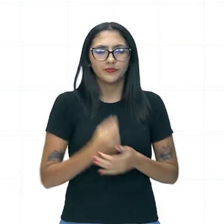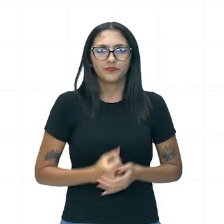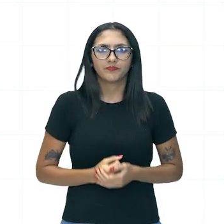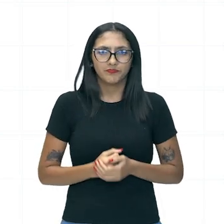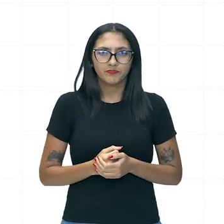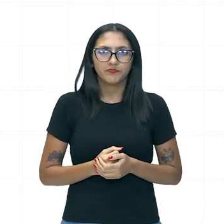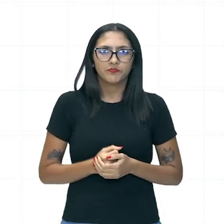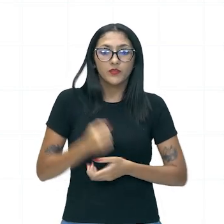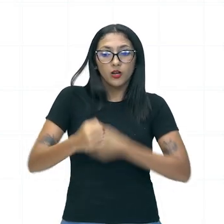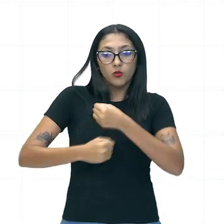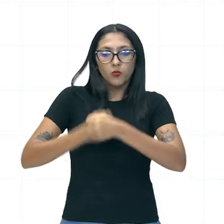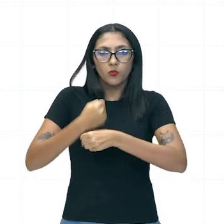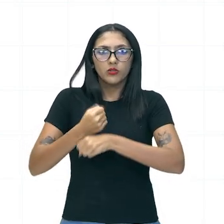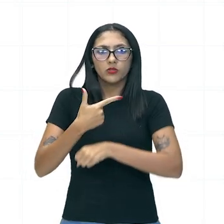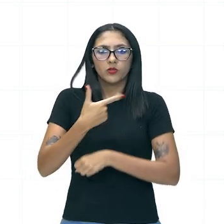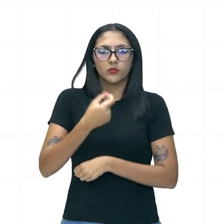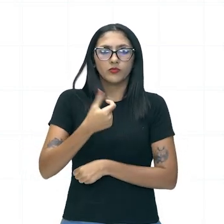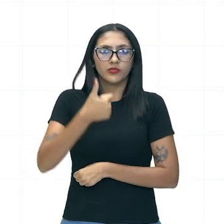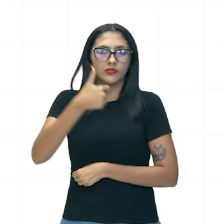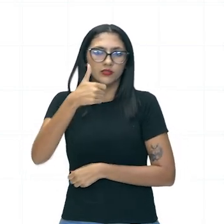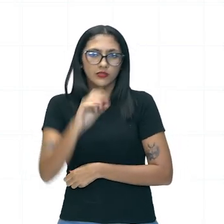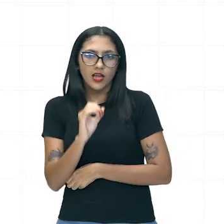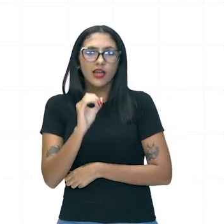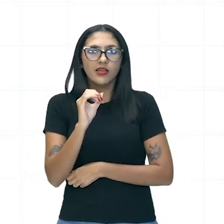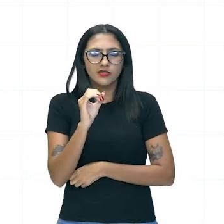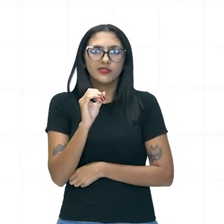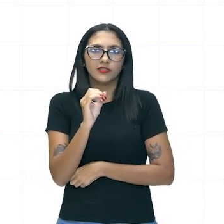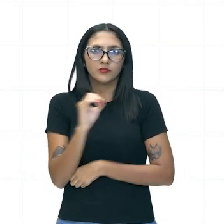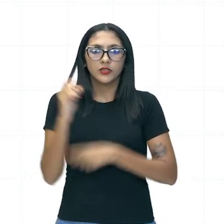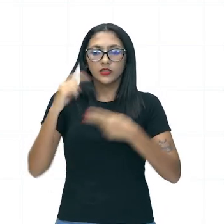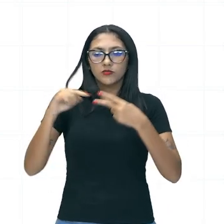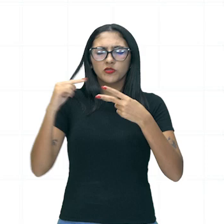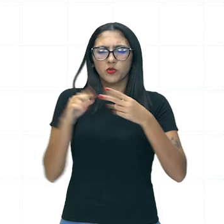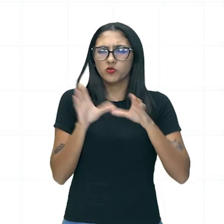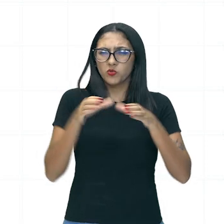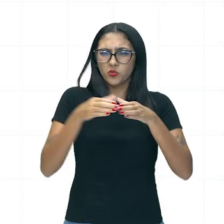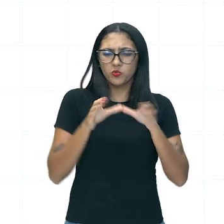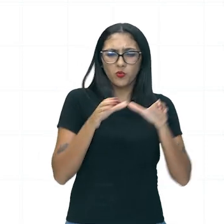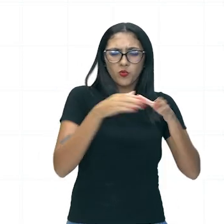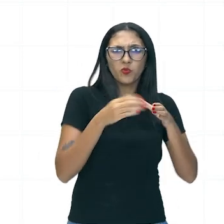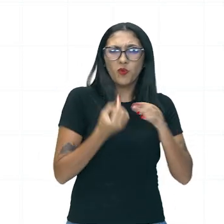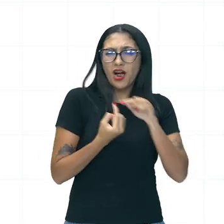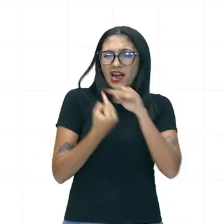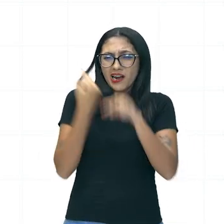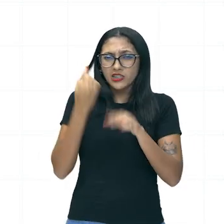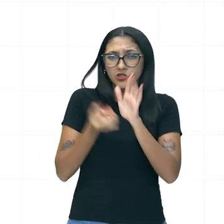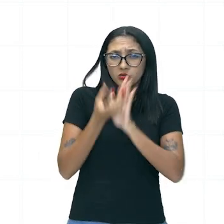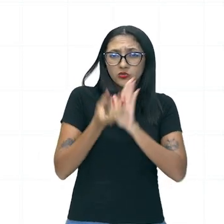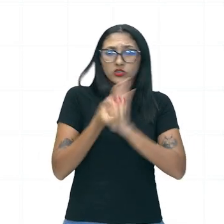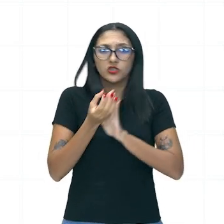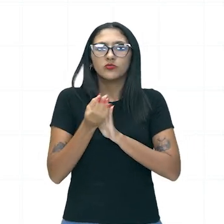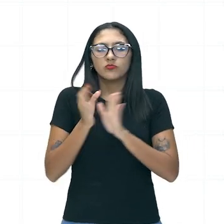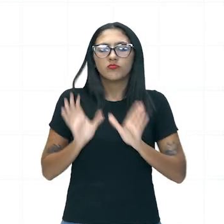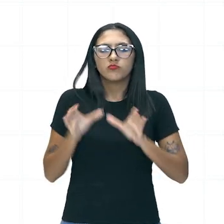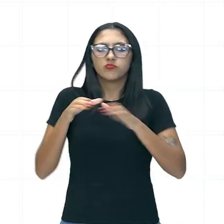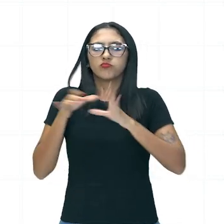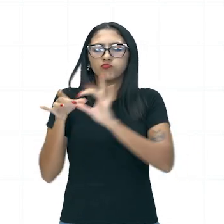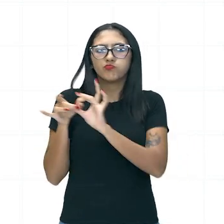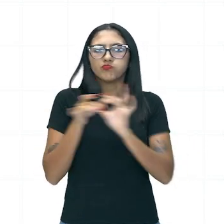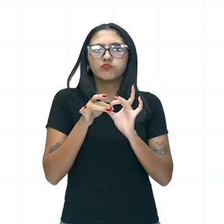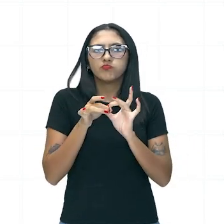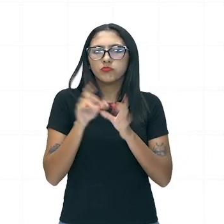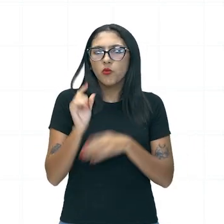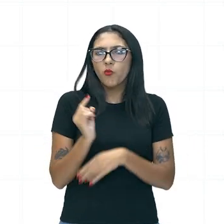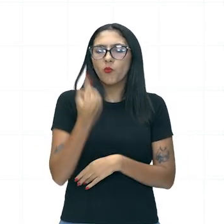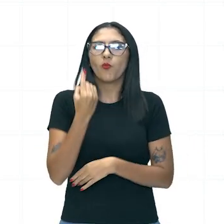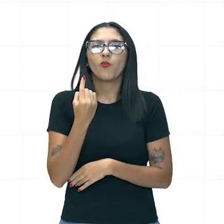2010, a união das duas entidades anteriores, né, que foram fundadas lá atrás, deu lugar à Confederação Brasileira